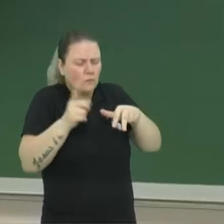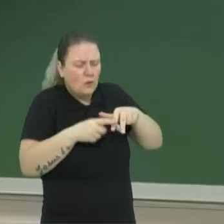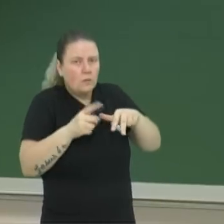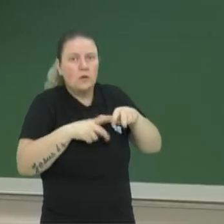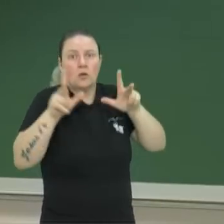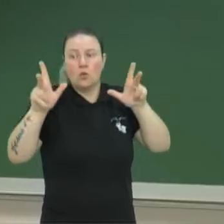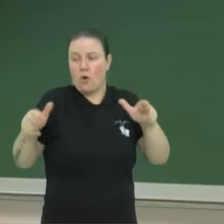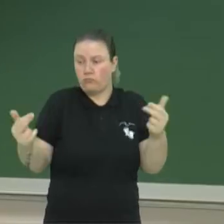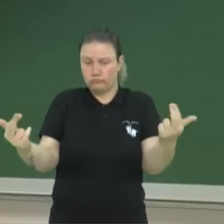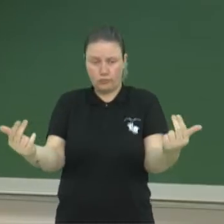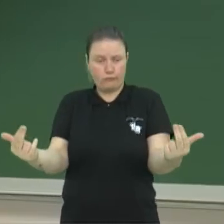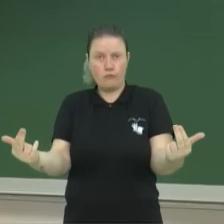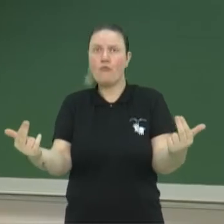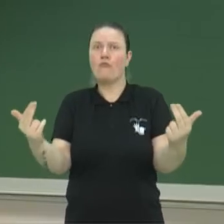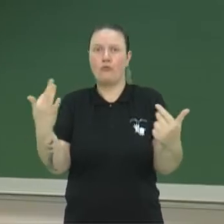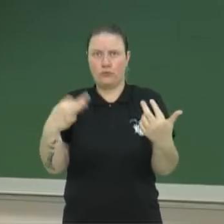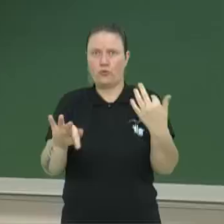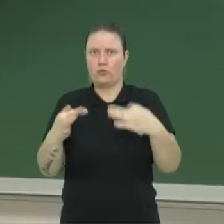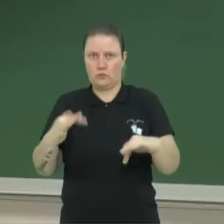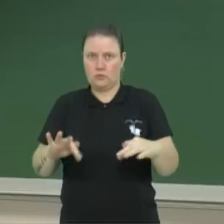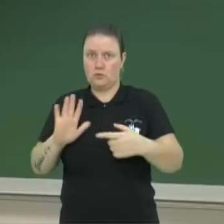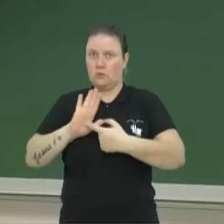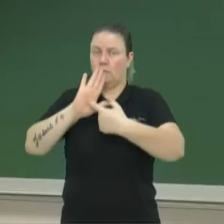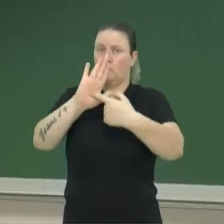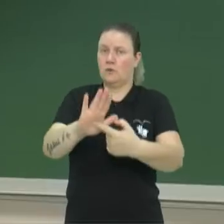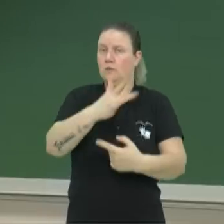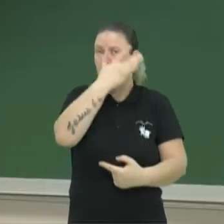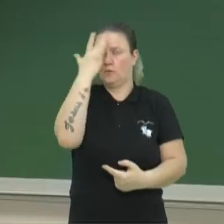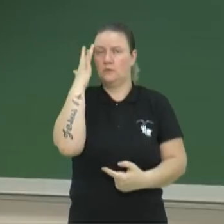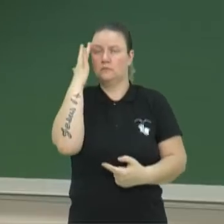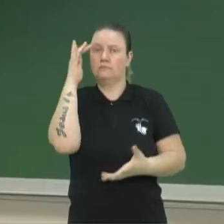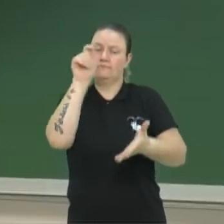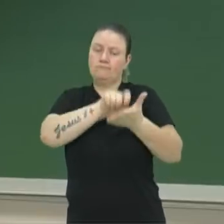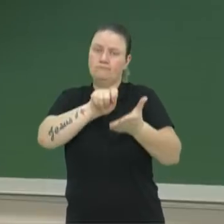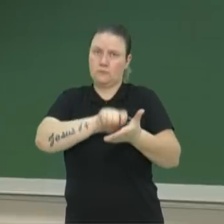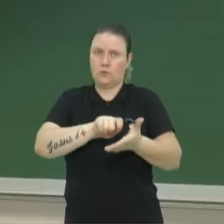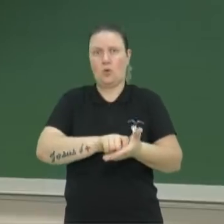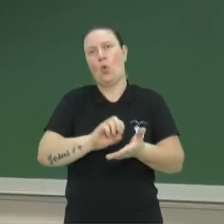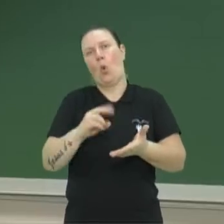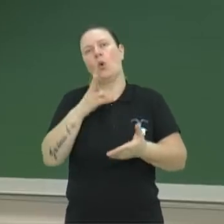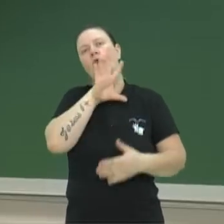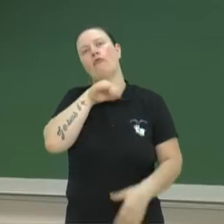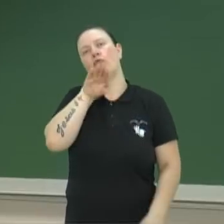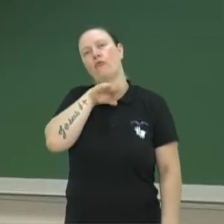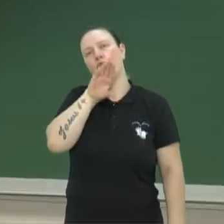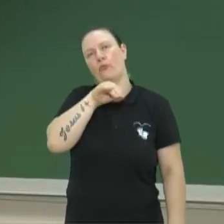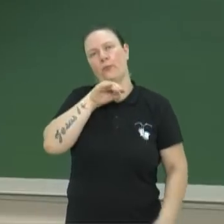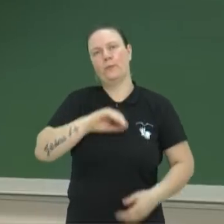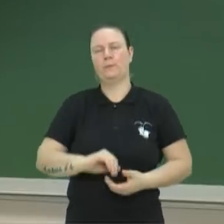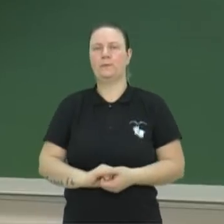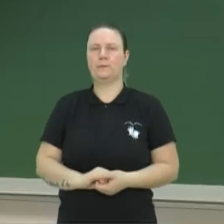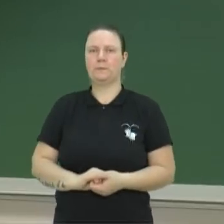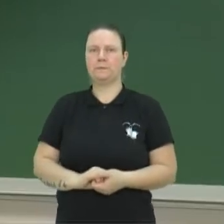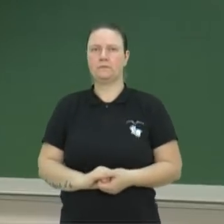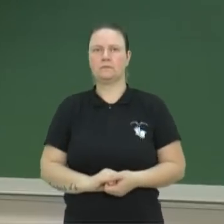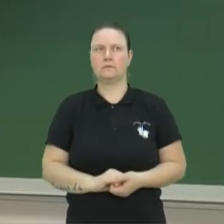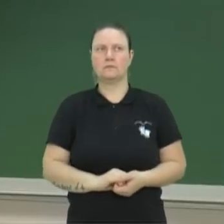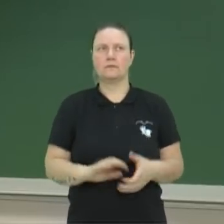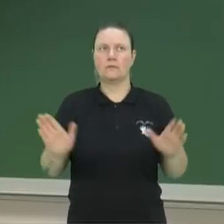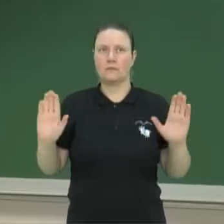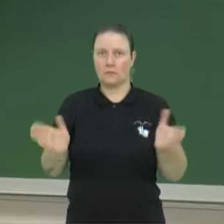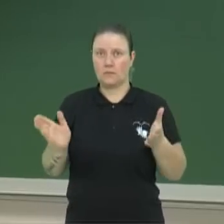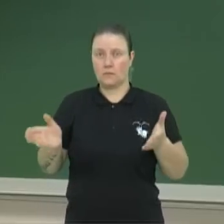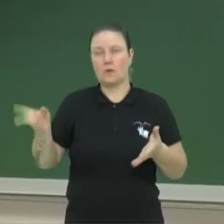uma descrição feita ali pelo contador, pelo narrador do caos. Beleza? Agora